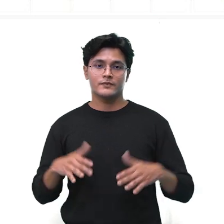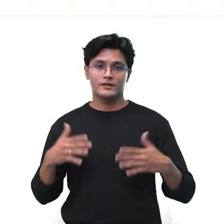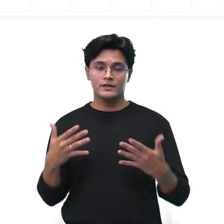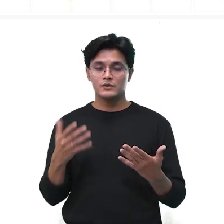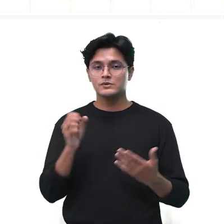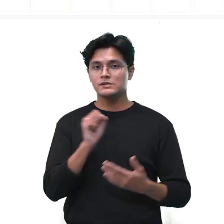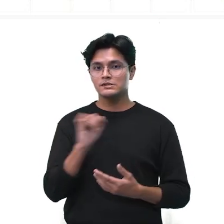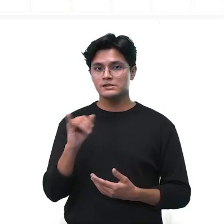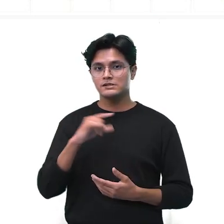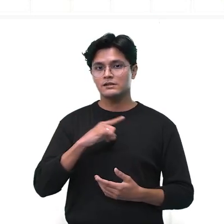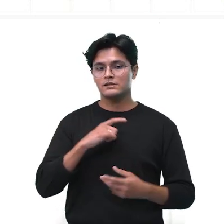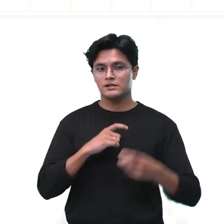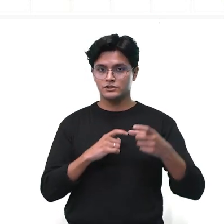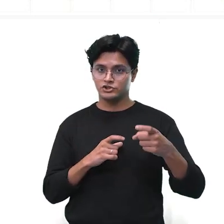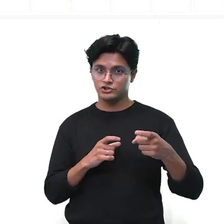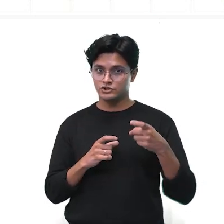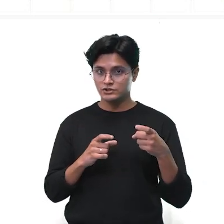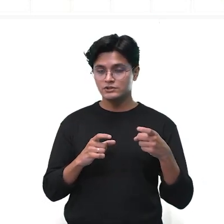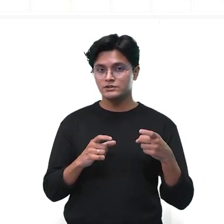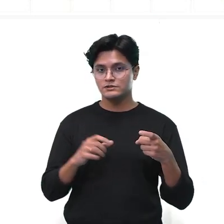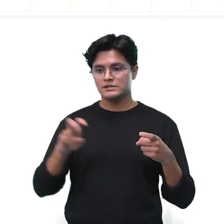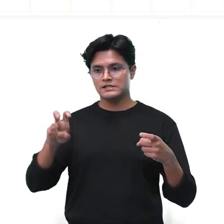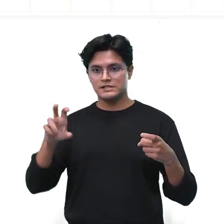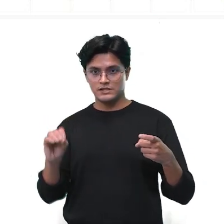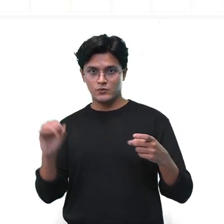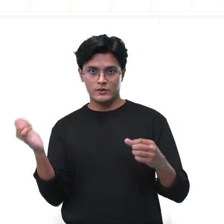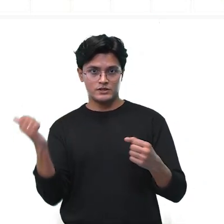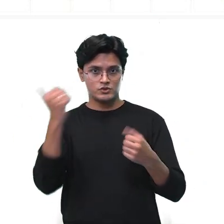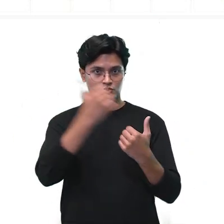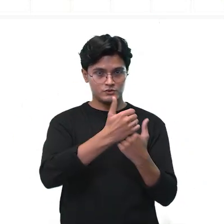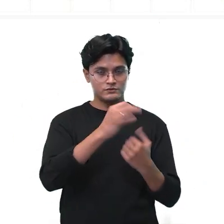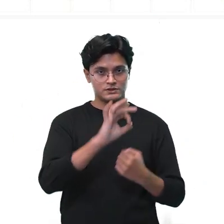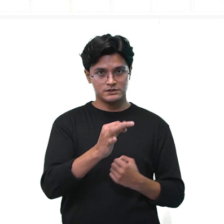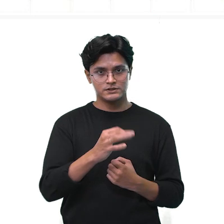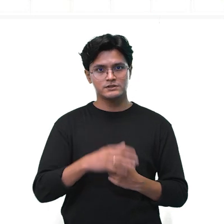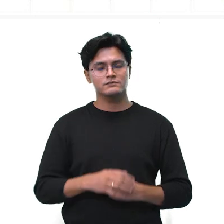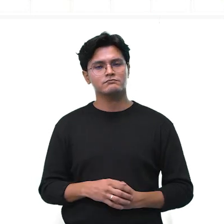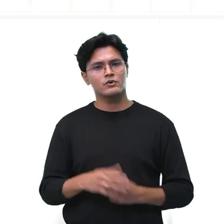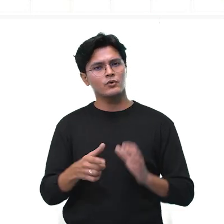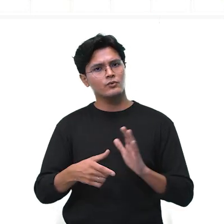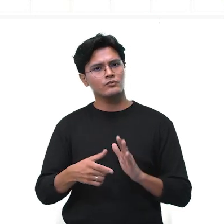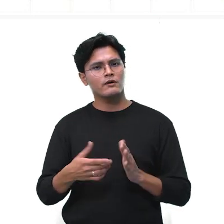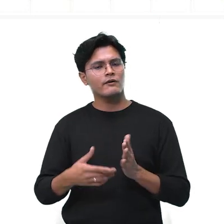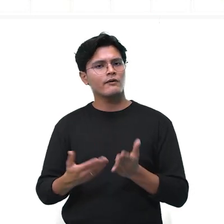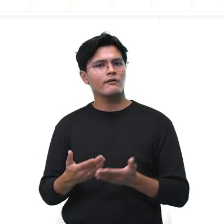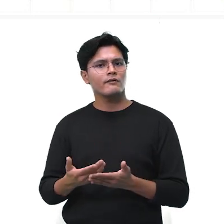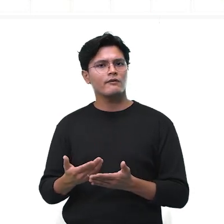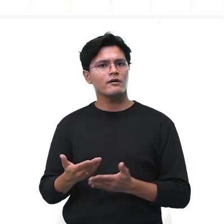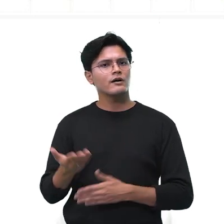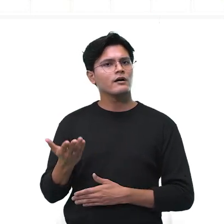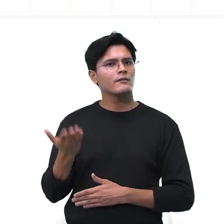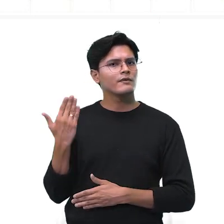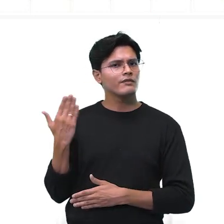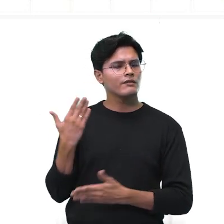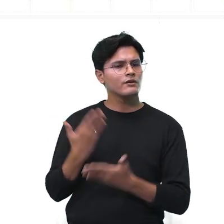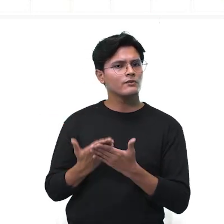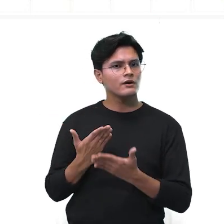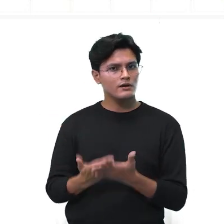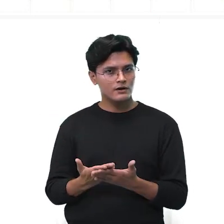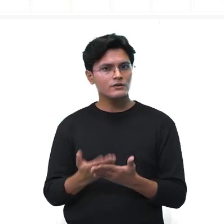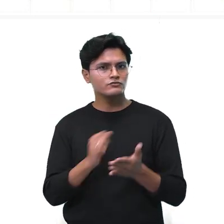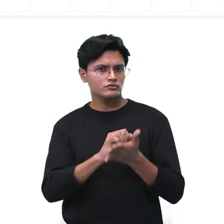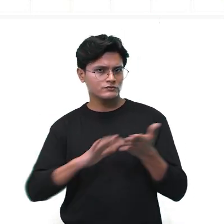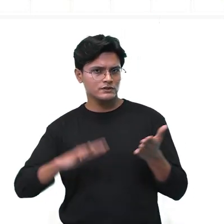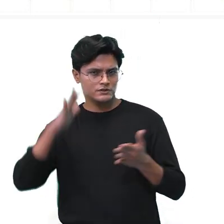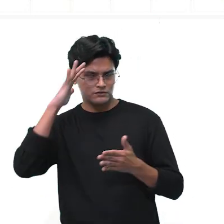vou substituir por 50. Inclusive essa atividade nós já fizemos aqui em outras aulas, né?